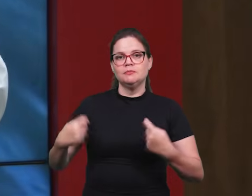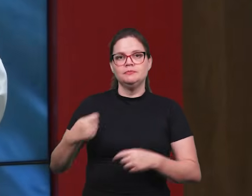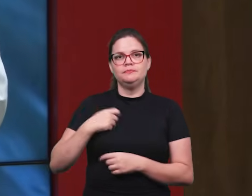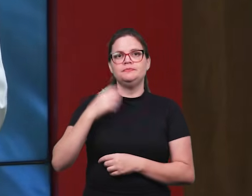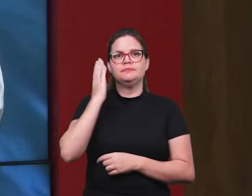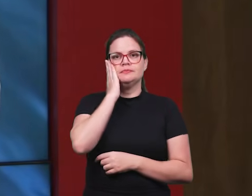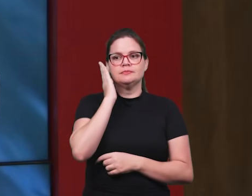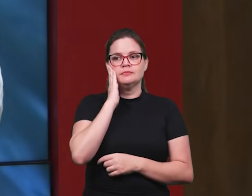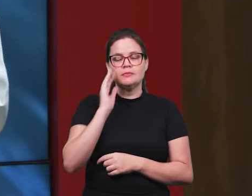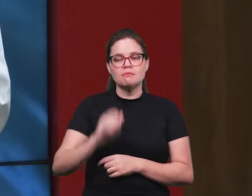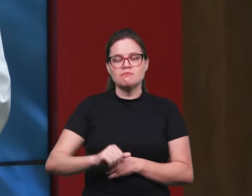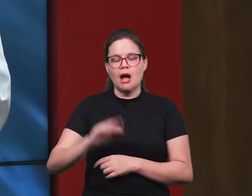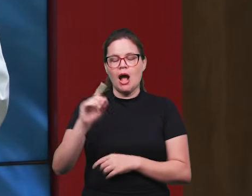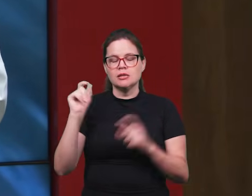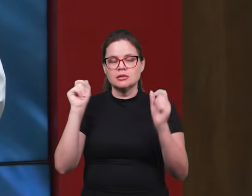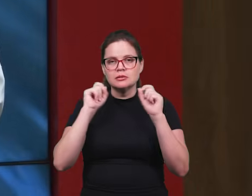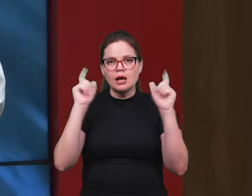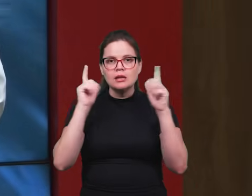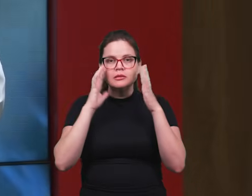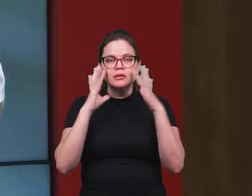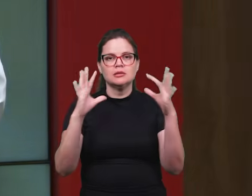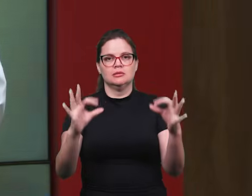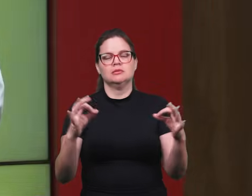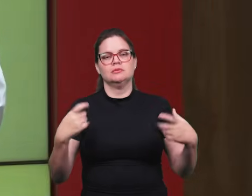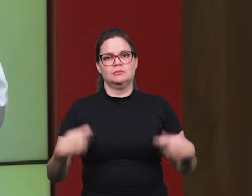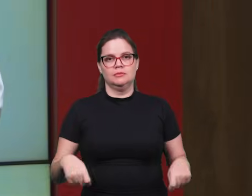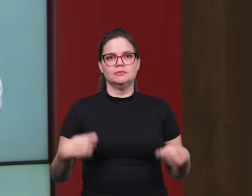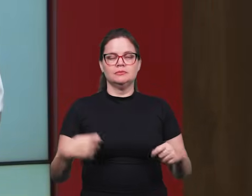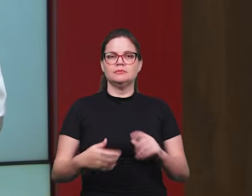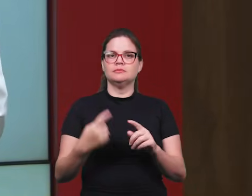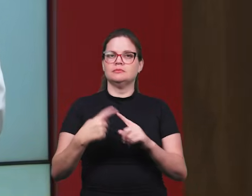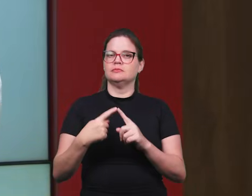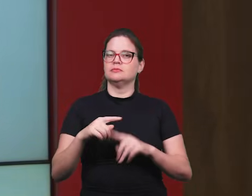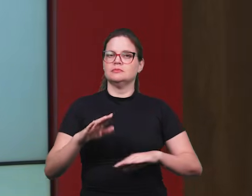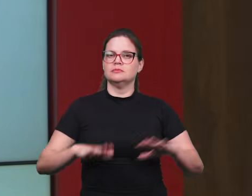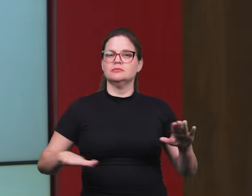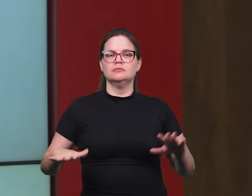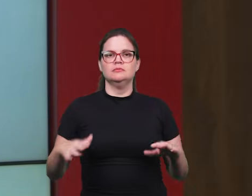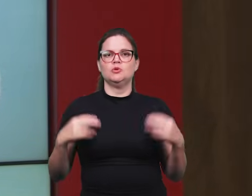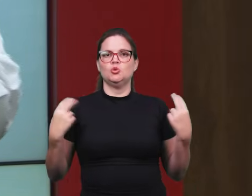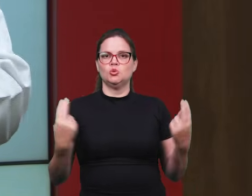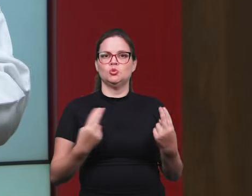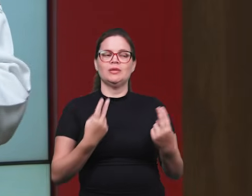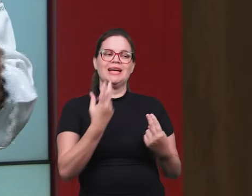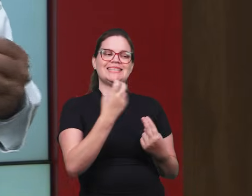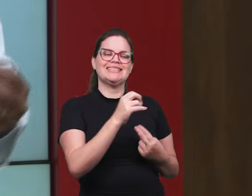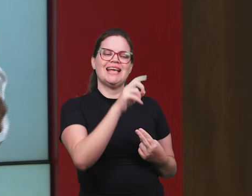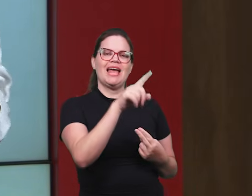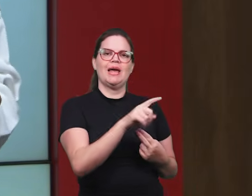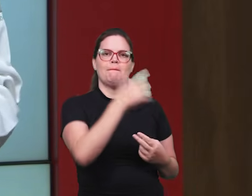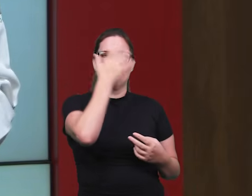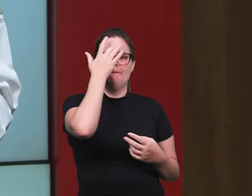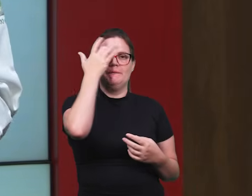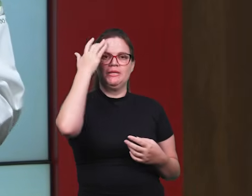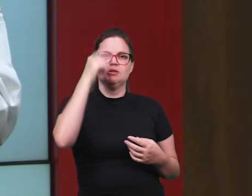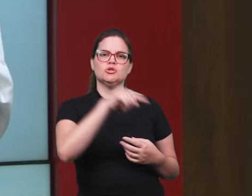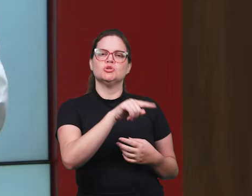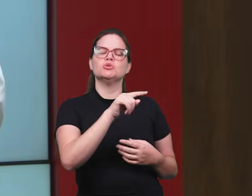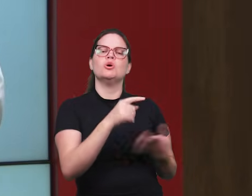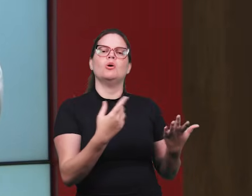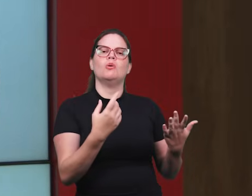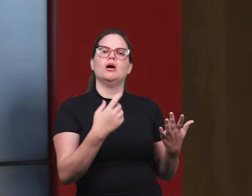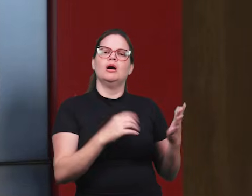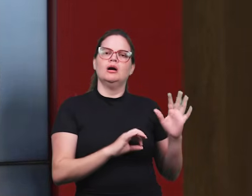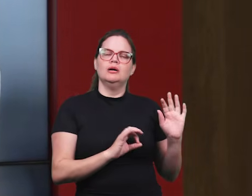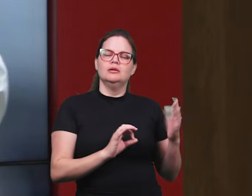muito mais bem preparado. Então, às vezes, não dá para você fazer da mesma maneira do paciente não lembrar, porque aí